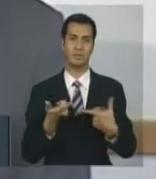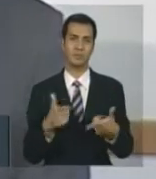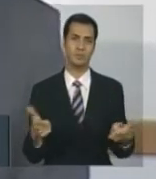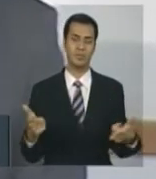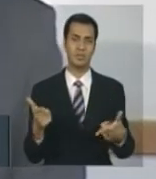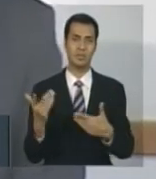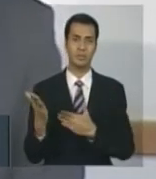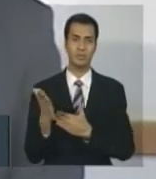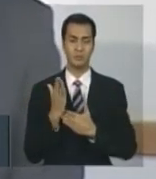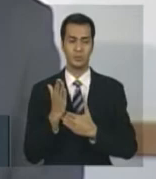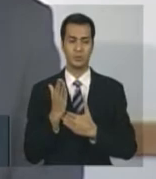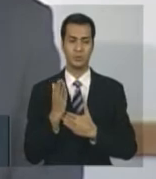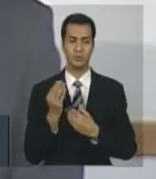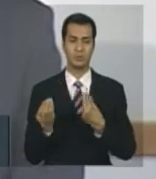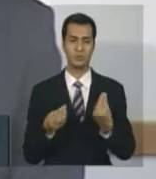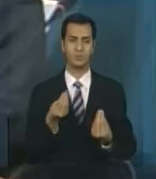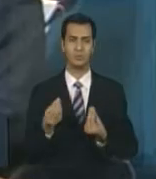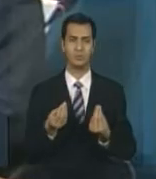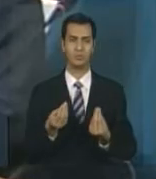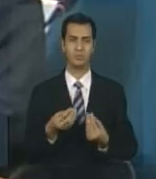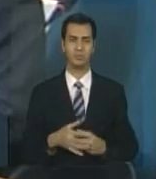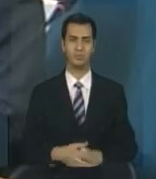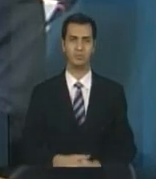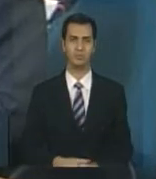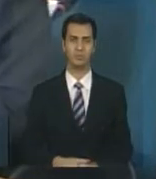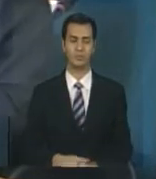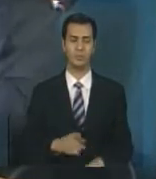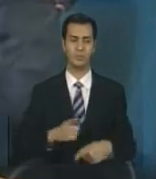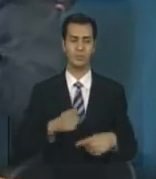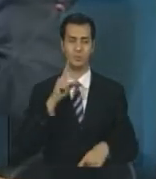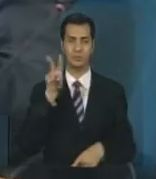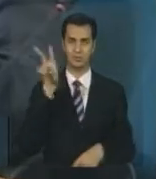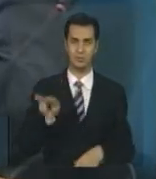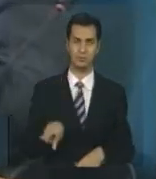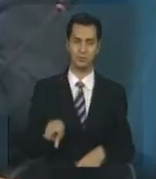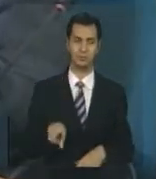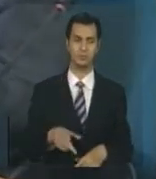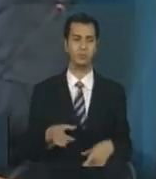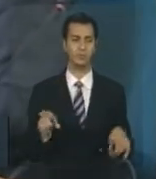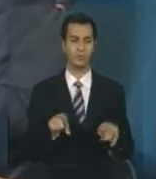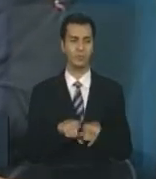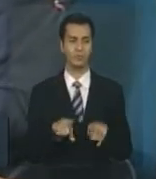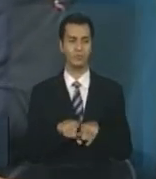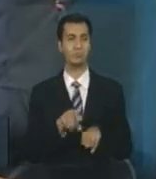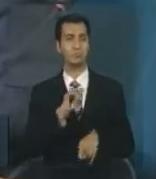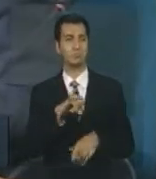apoio para ir fazendo a leitura. Talvez o impresso.